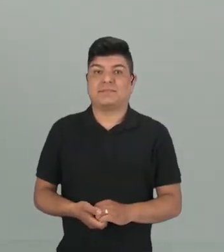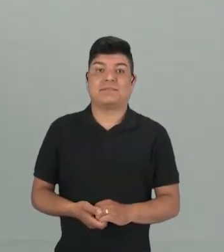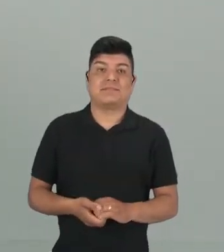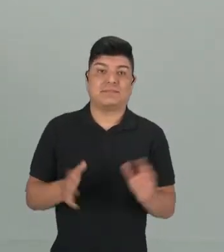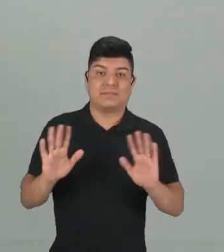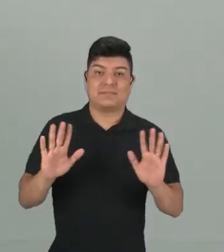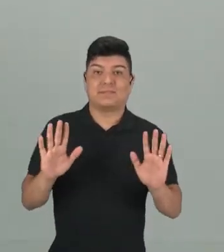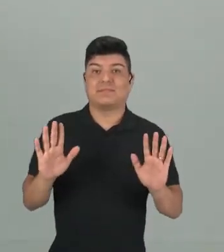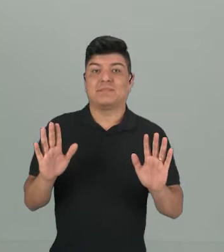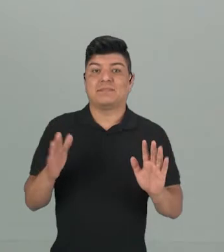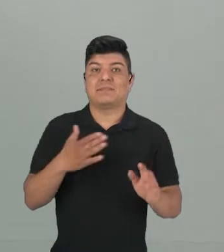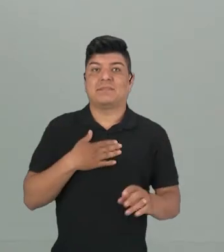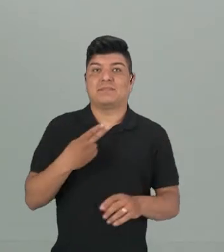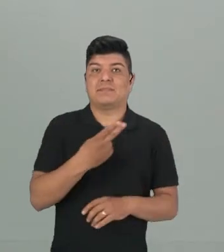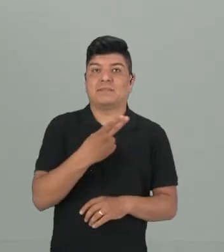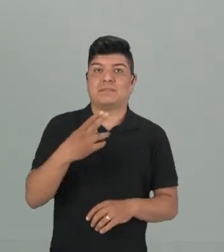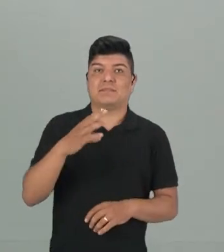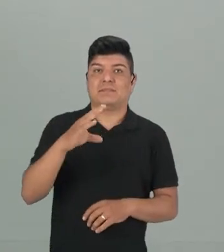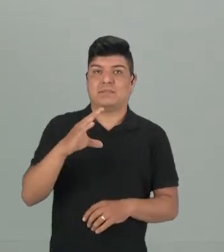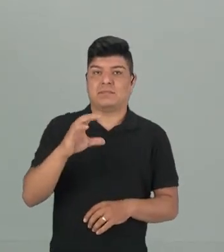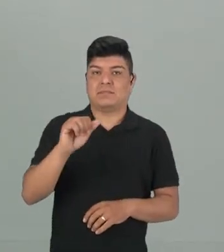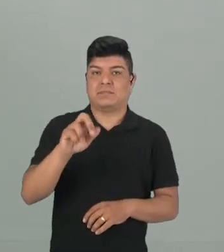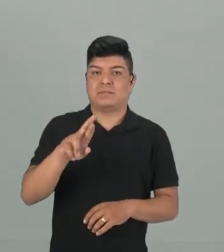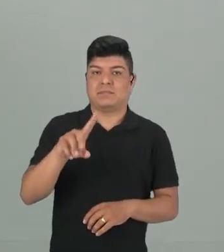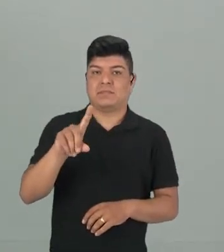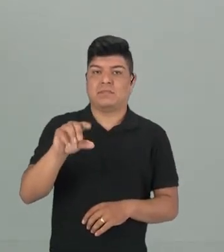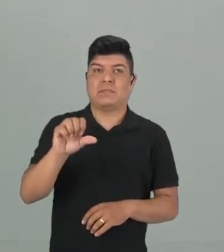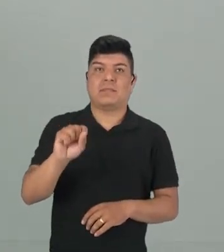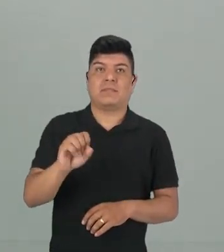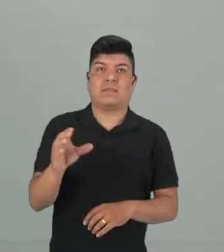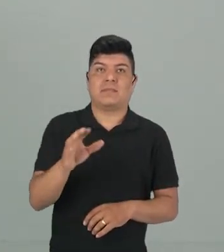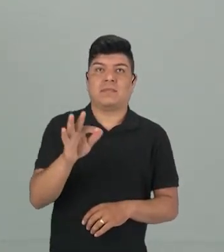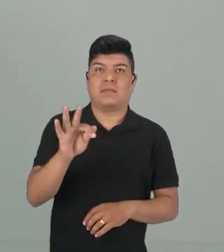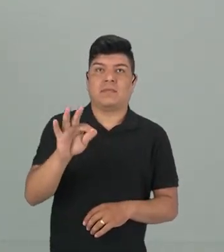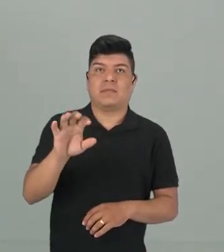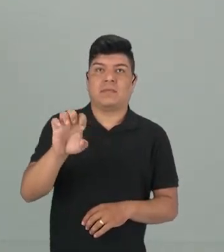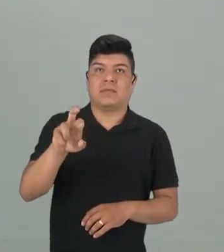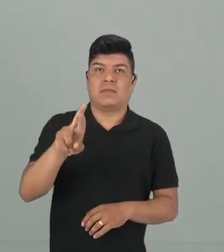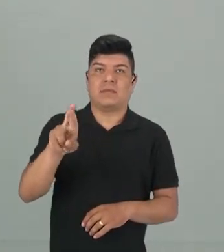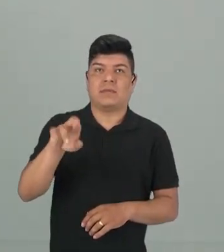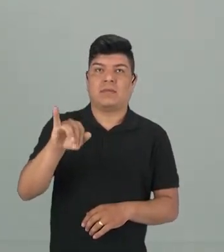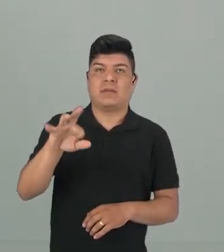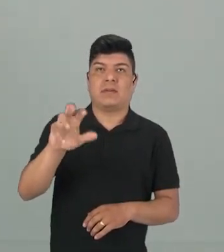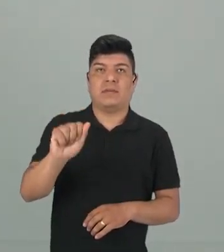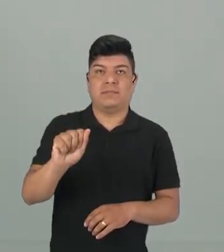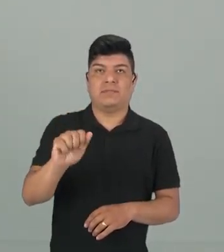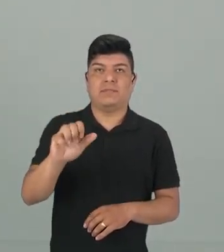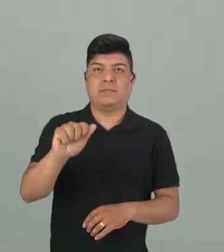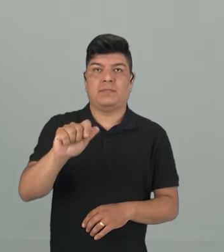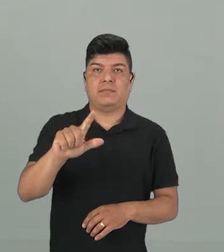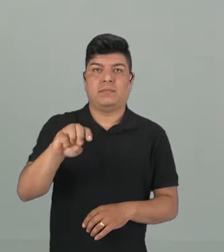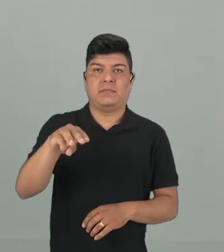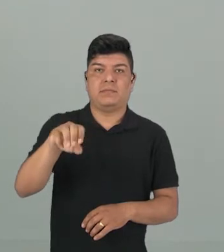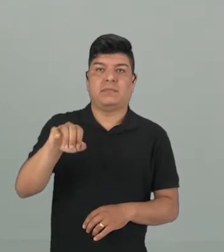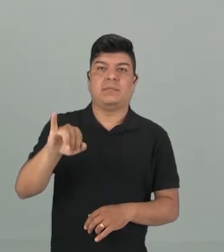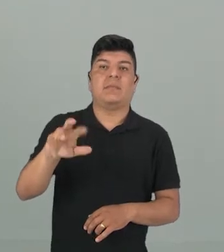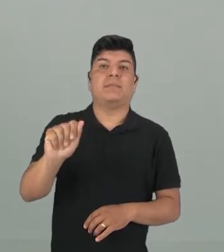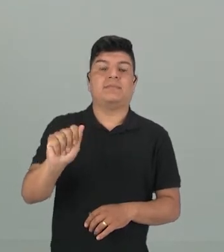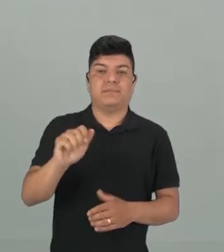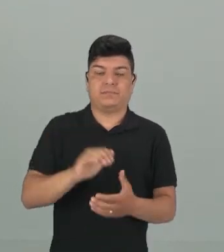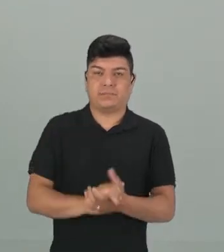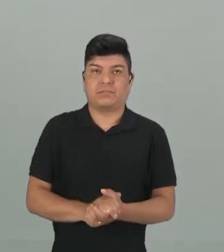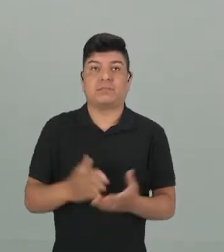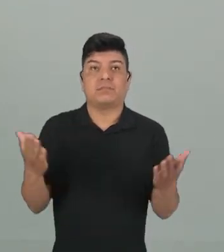Olá, eu sou o professor Carlos Ferreira de Almeida, professor da Rede Estadual de Ensino, e hoje a gente vai falar de resolução